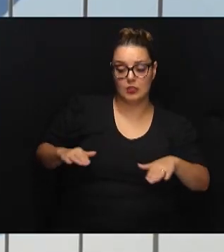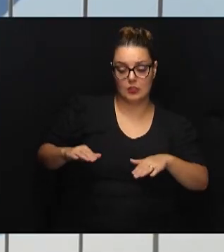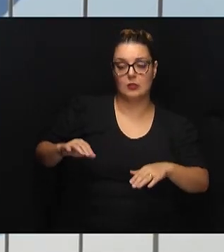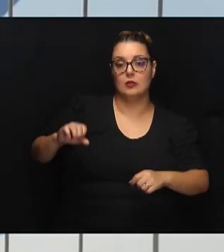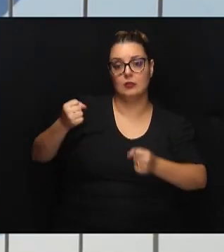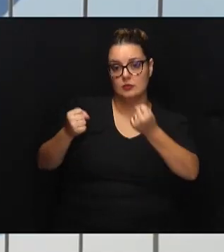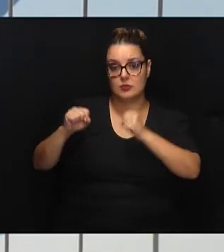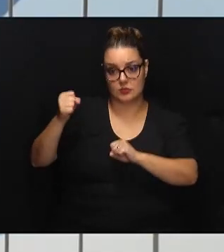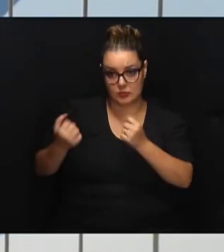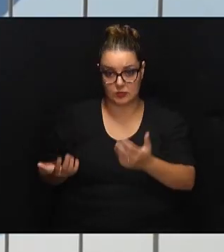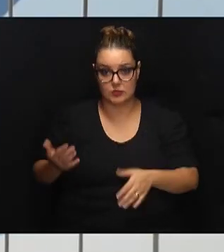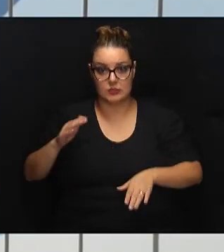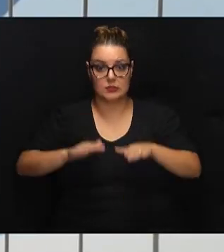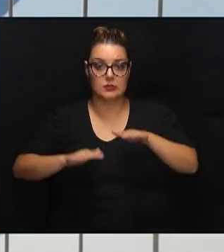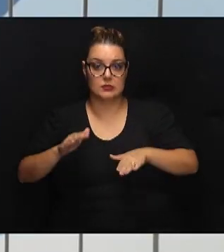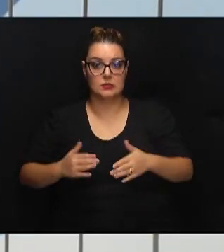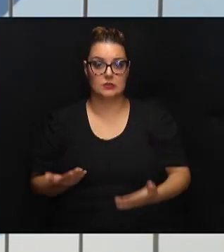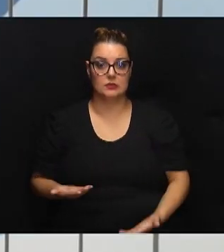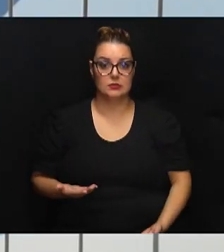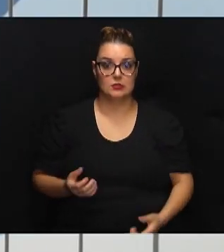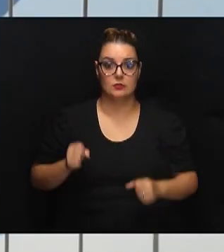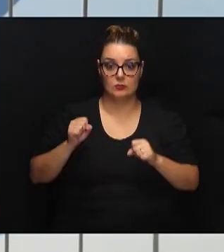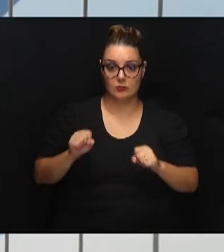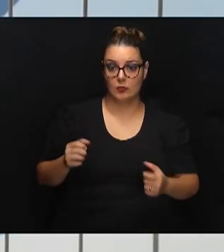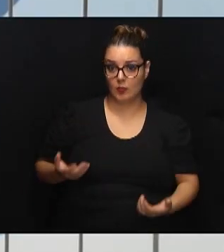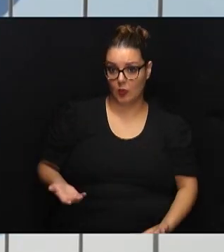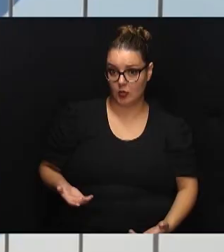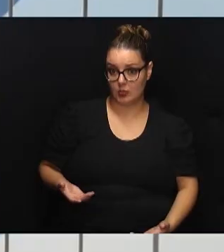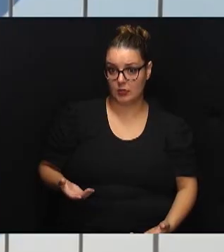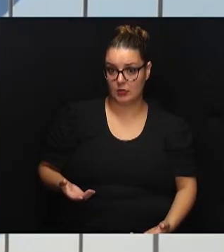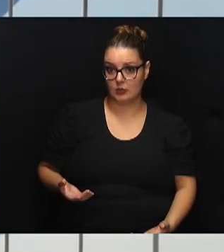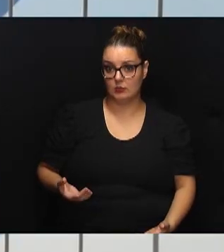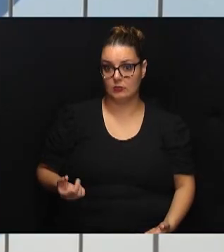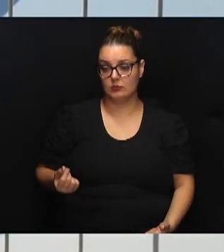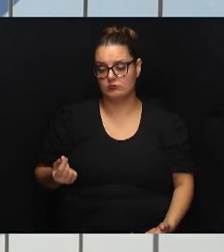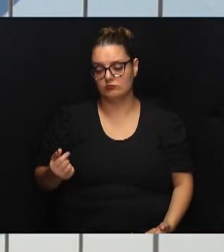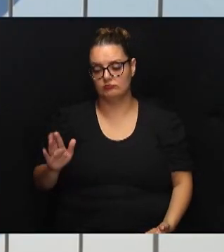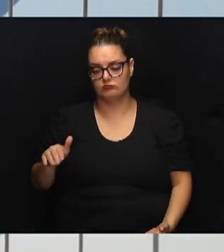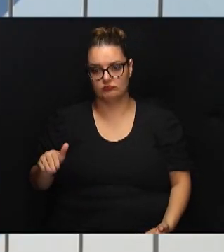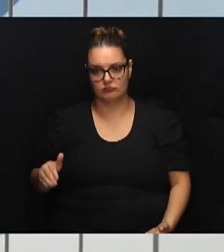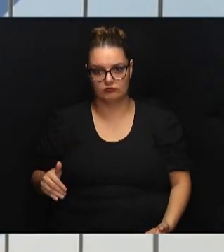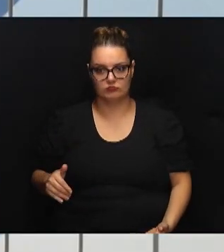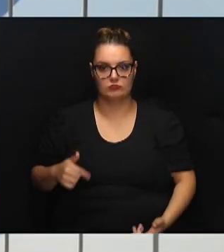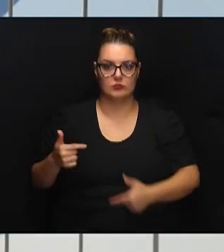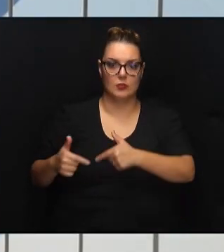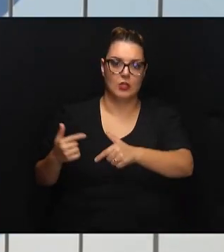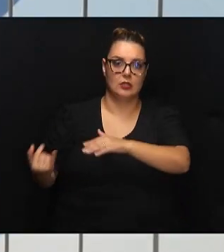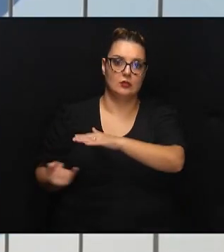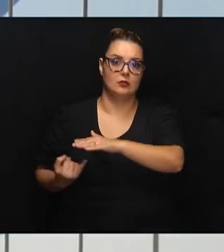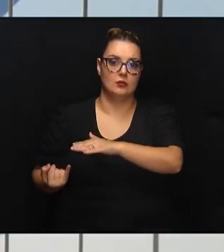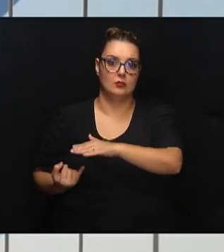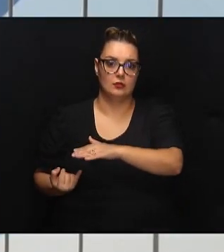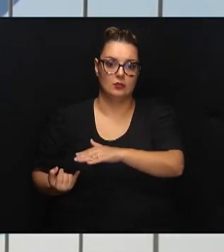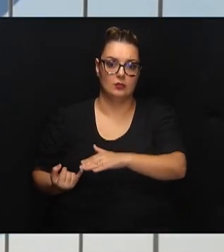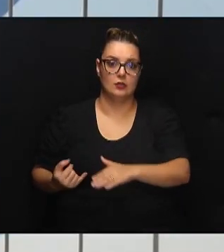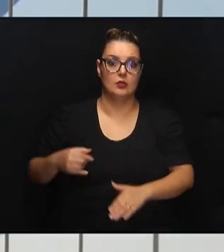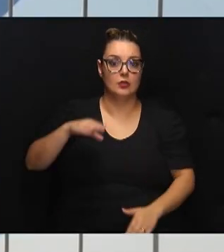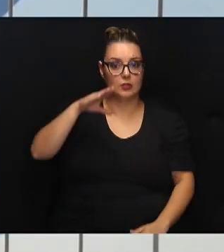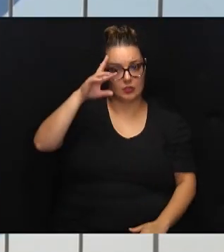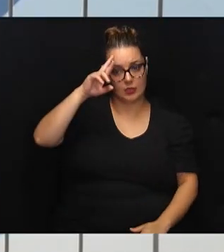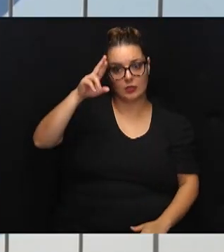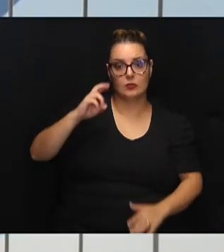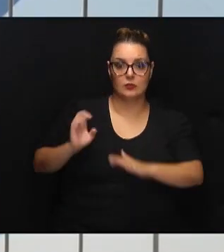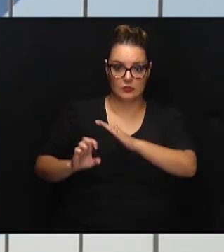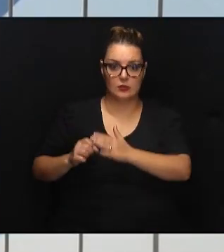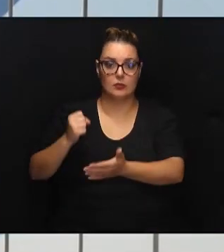E aí, às vezes, pode ser que eles cobram muito barato para aquele trabalho informal. E aí o empregador prefere